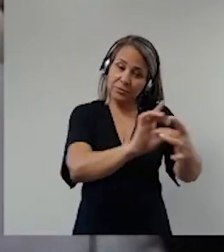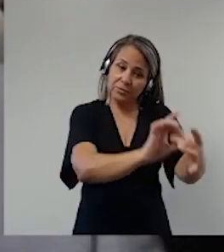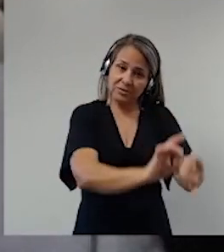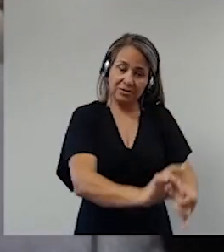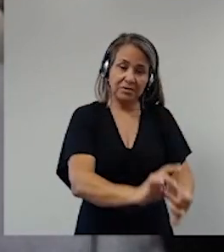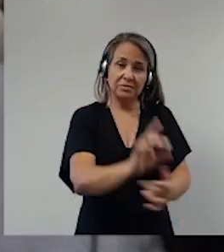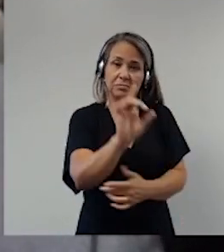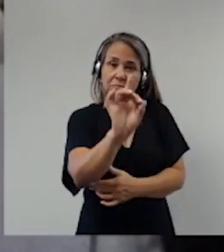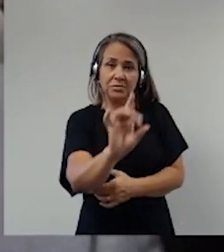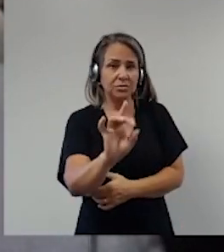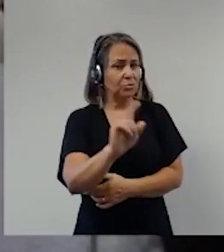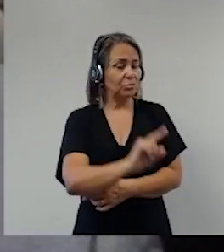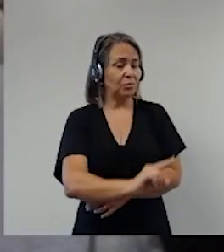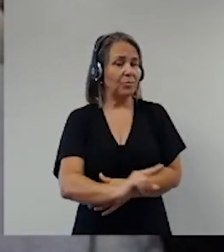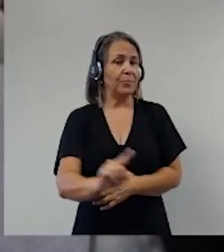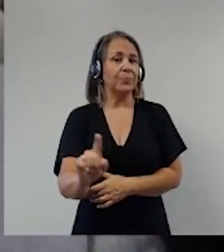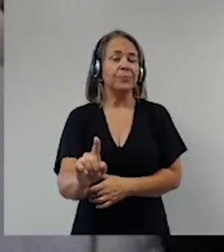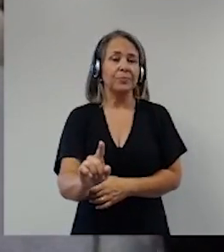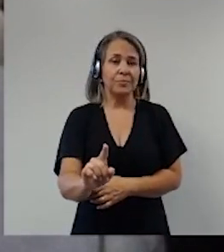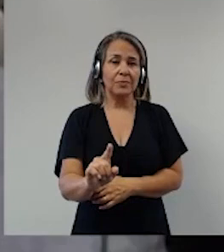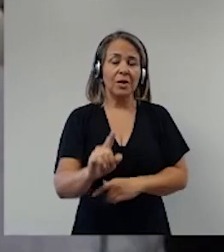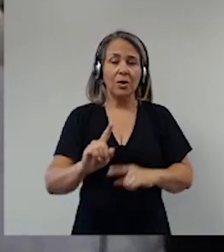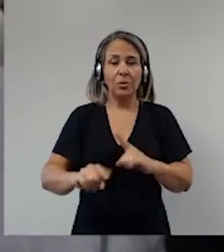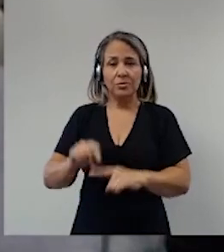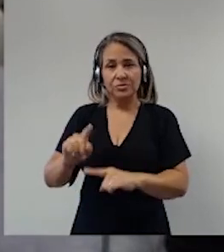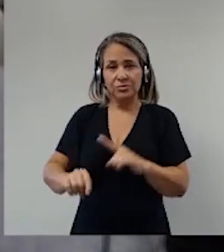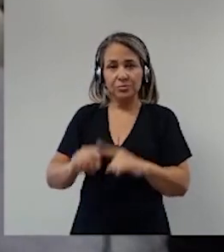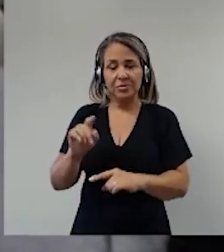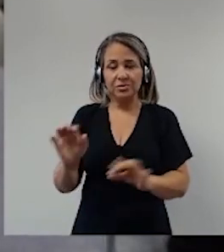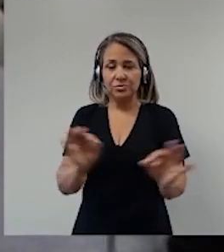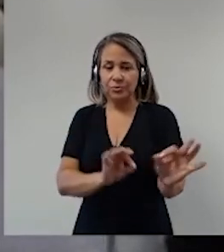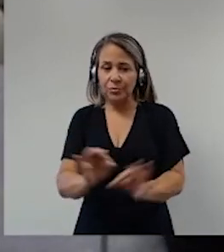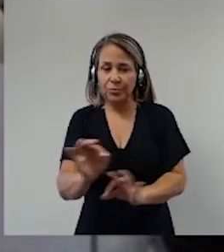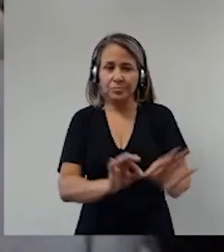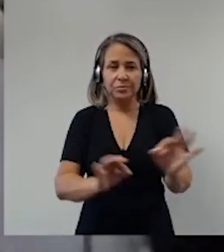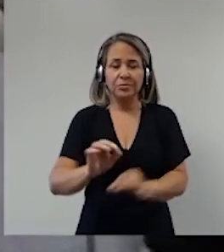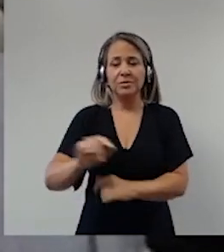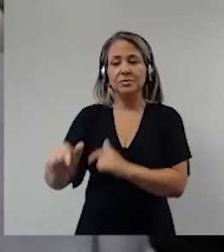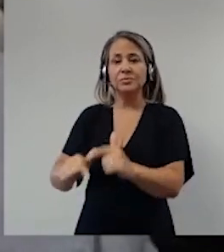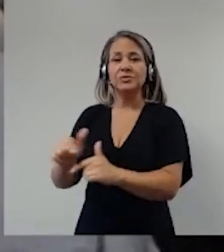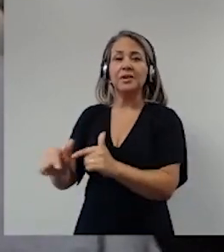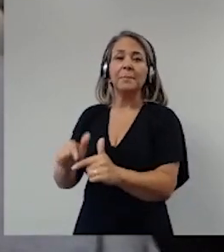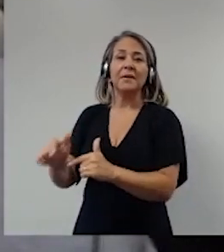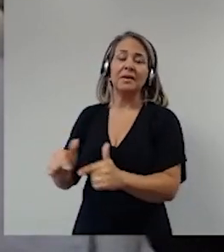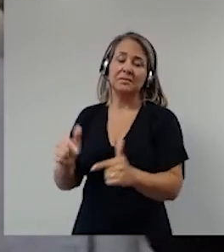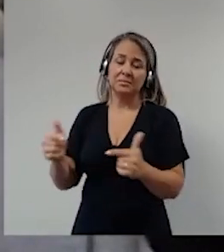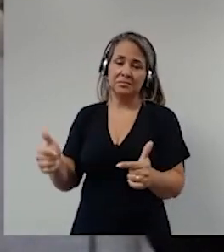não apenas um instrumento de controle da atividade